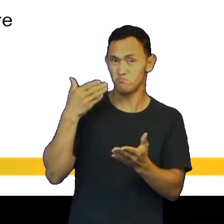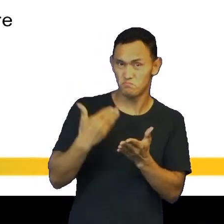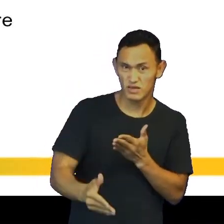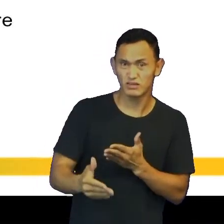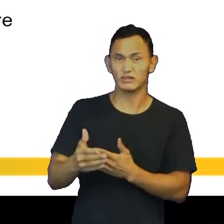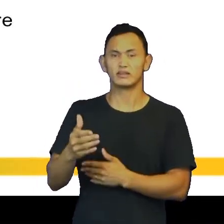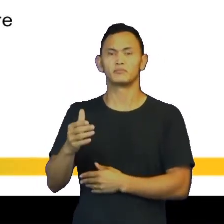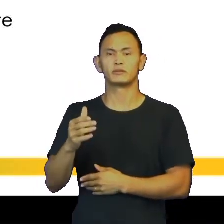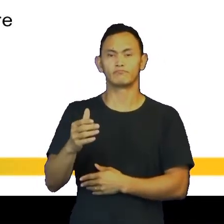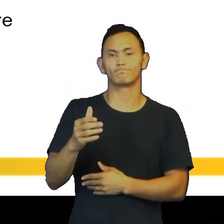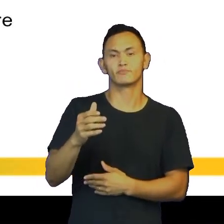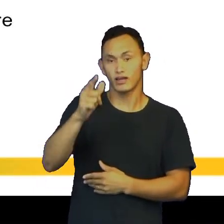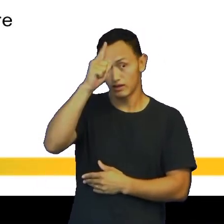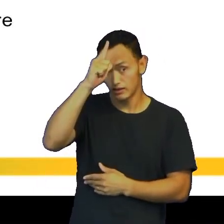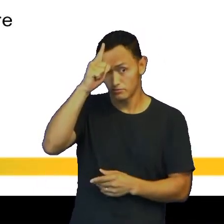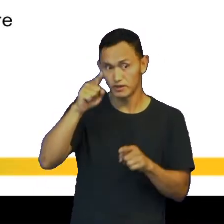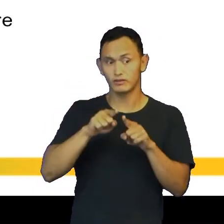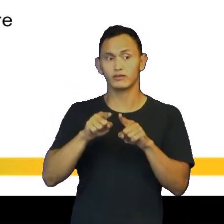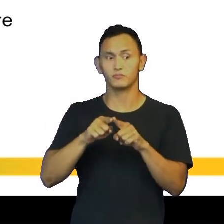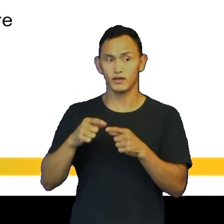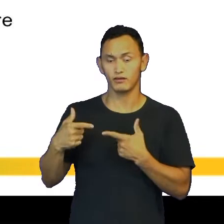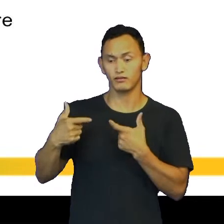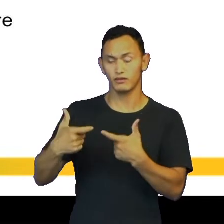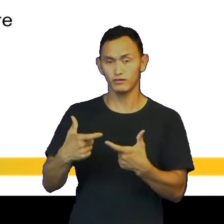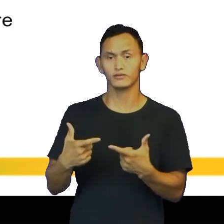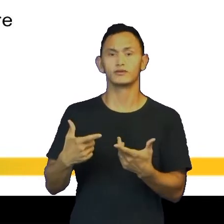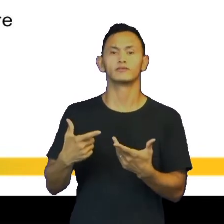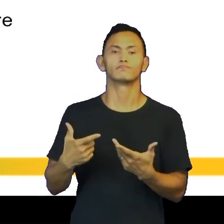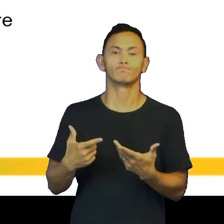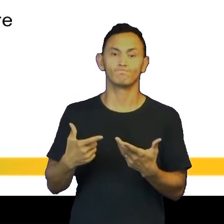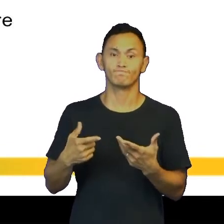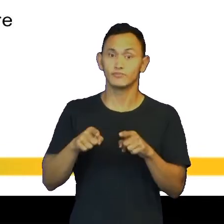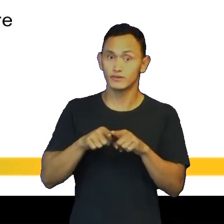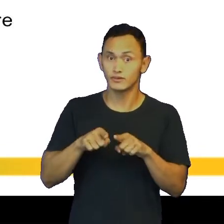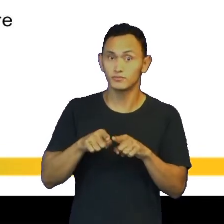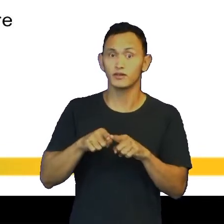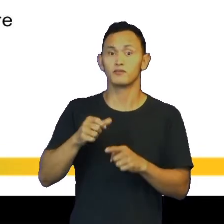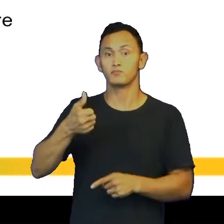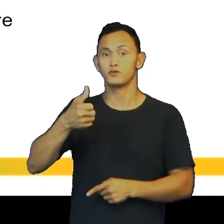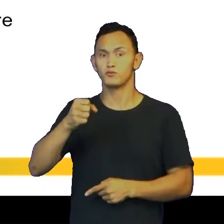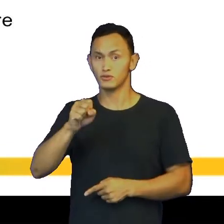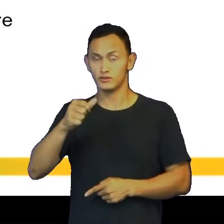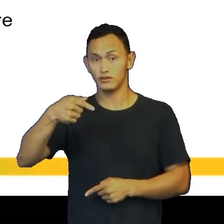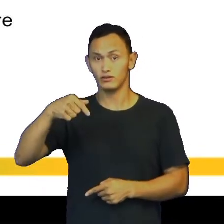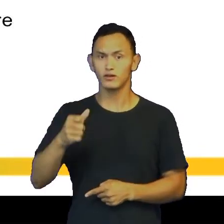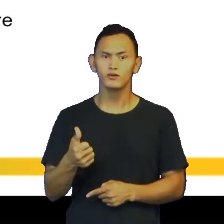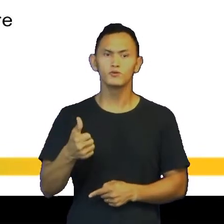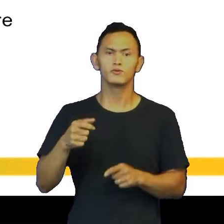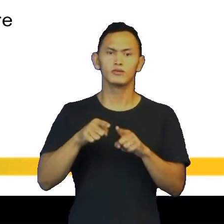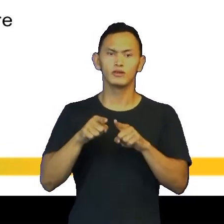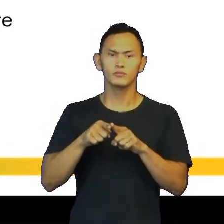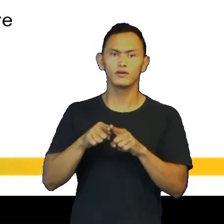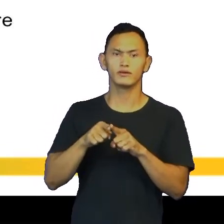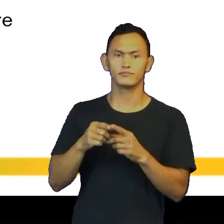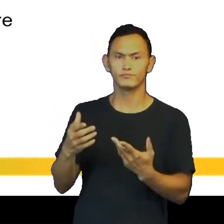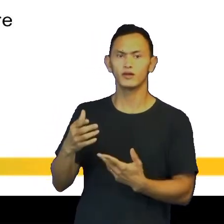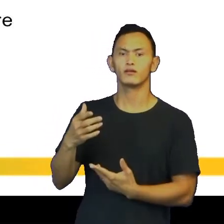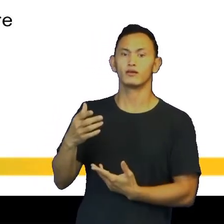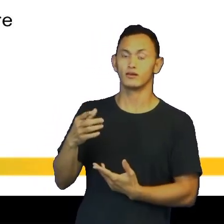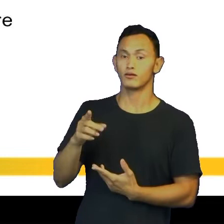Guerra Franco-Prussiana em 1871. Em relação ao pan-eslavismo, né? Que afirmava